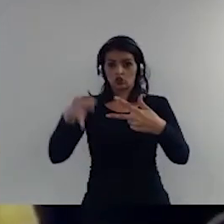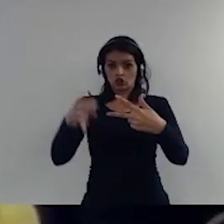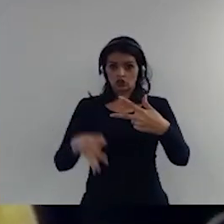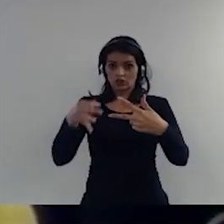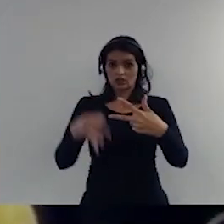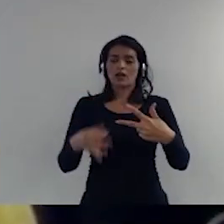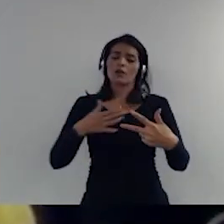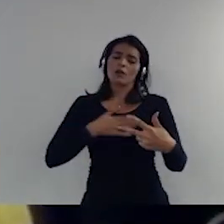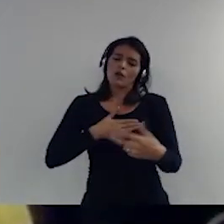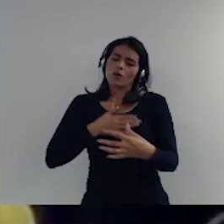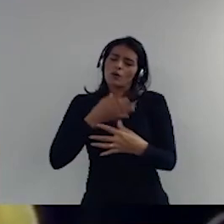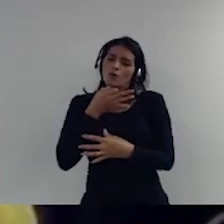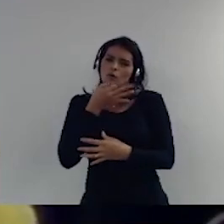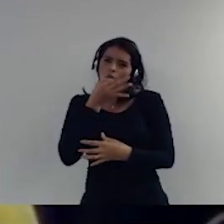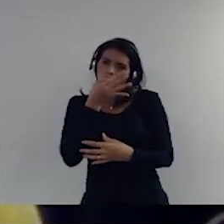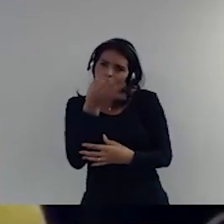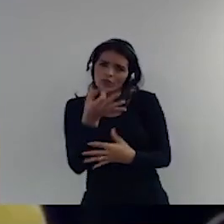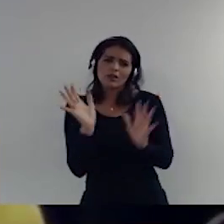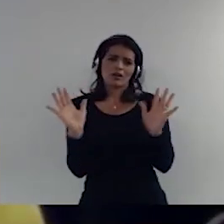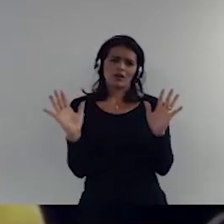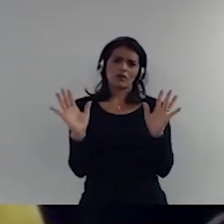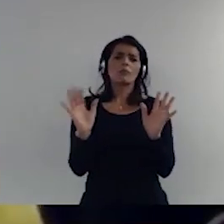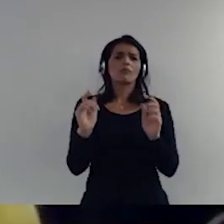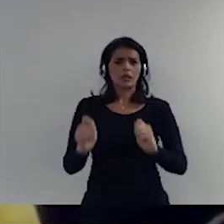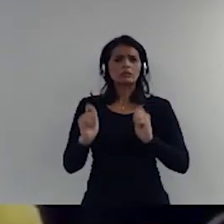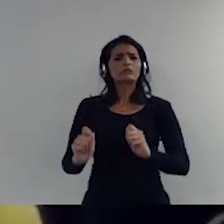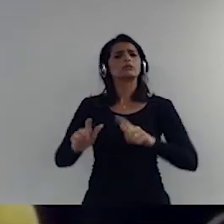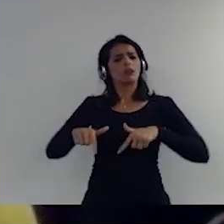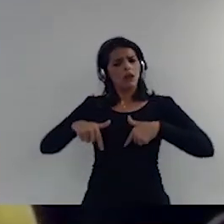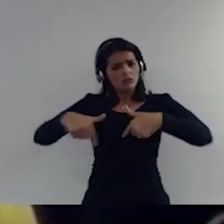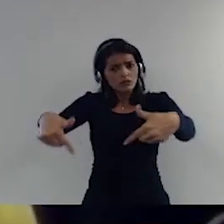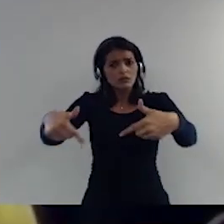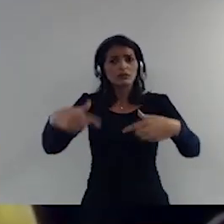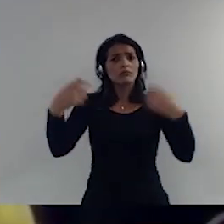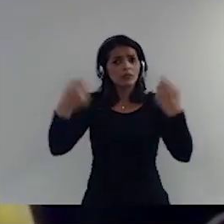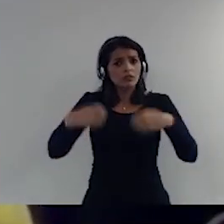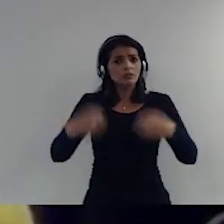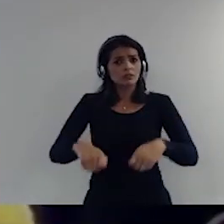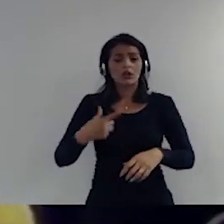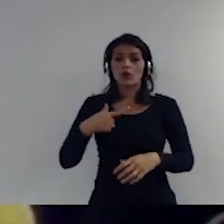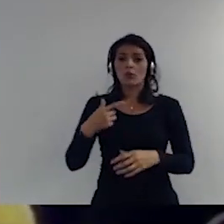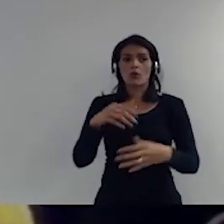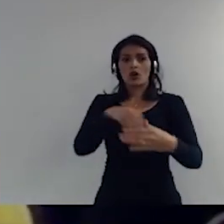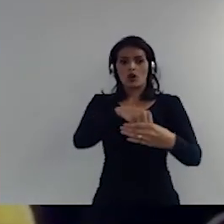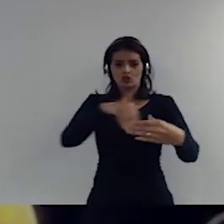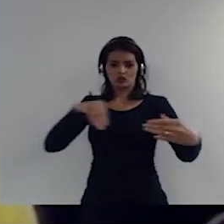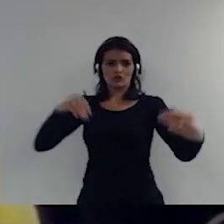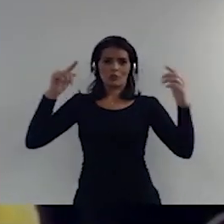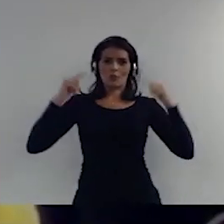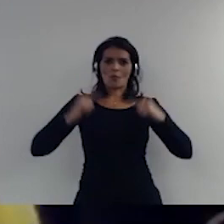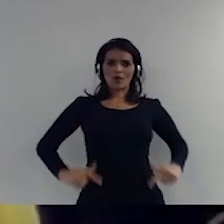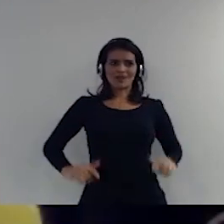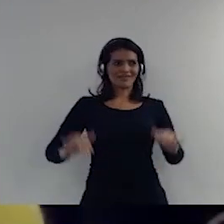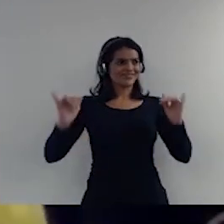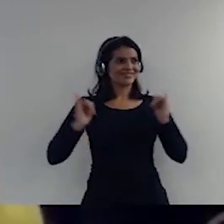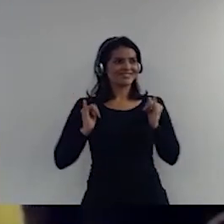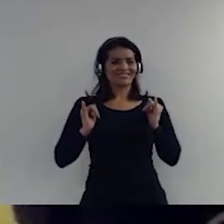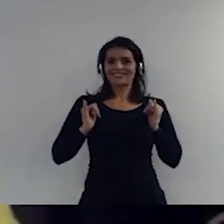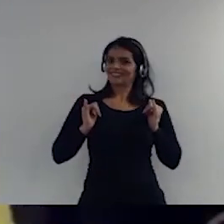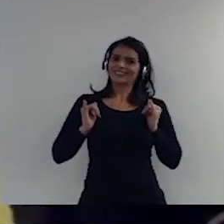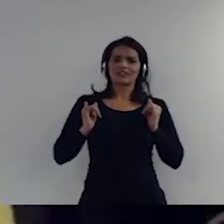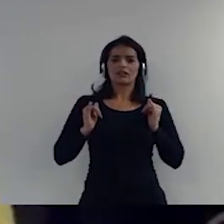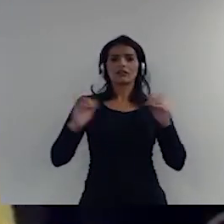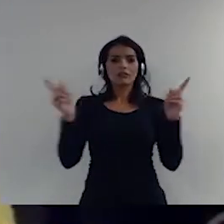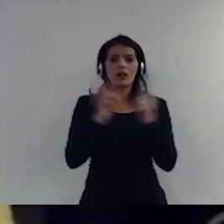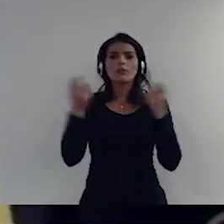na minha humilde opinião, doutor Renan, tem sim que agir, né? Há um princípio da inafastabilidade que faz com que o Judiciário, ele, lógico,